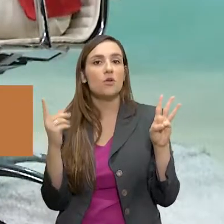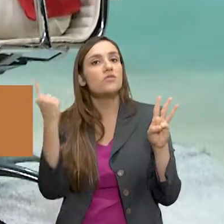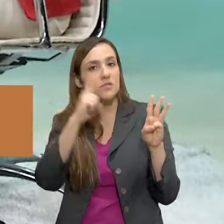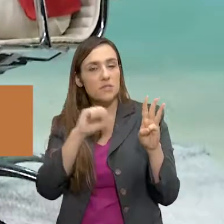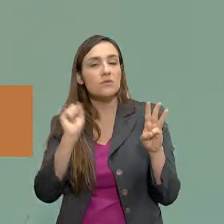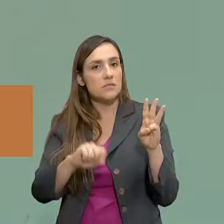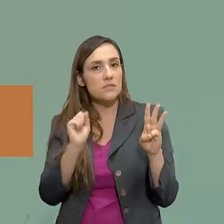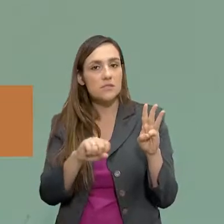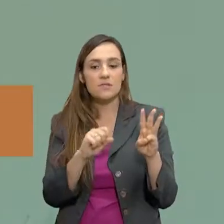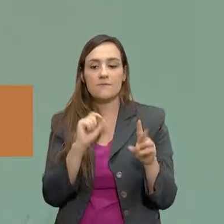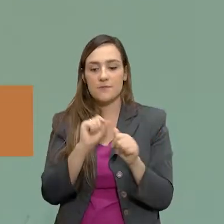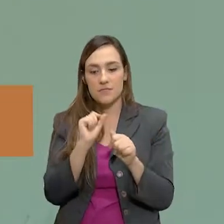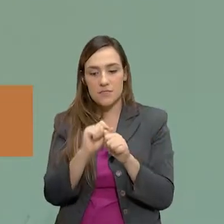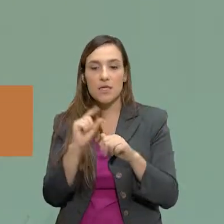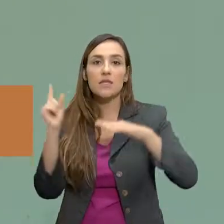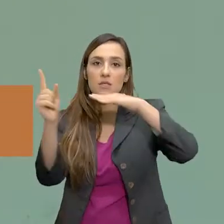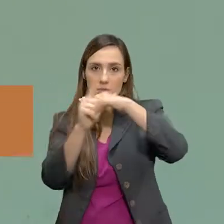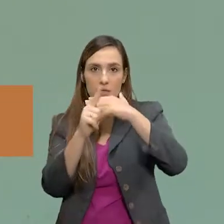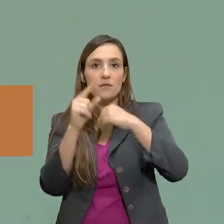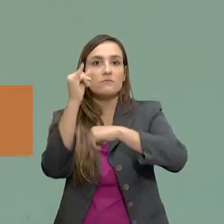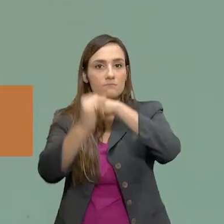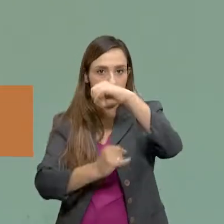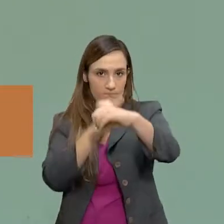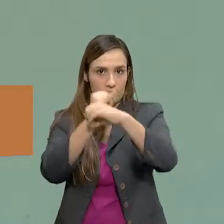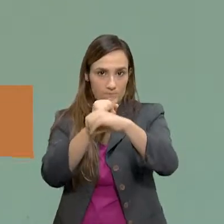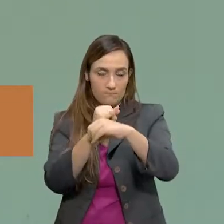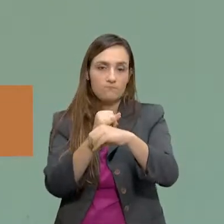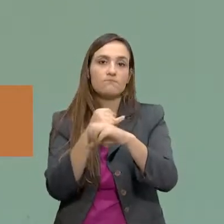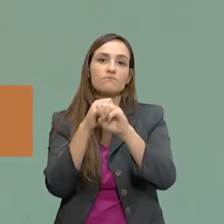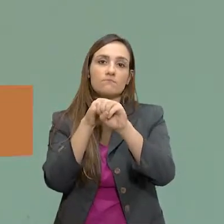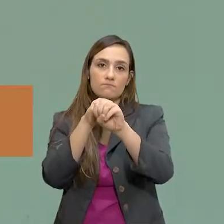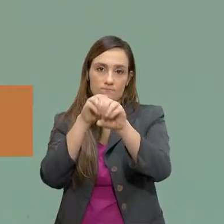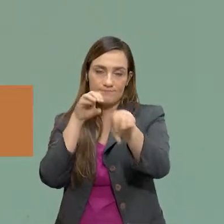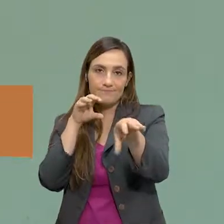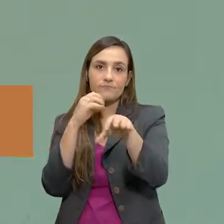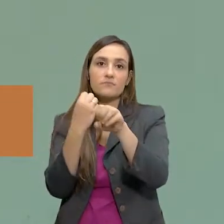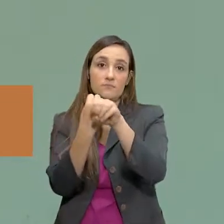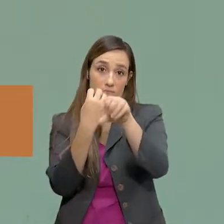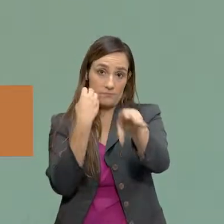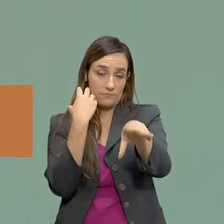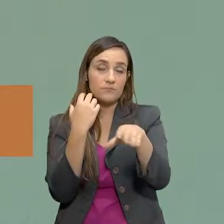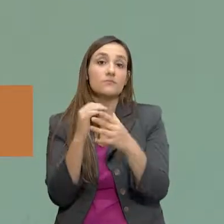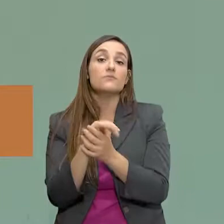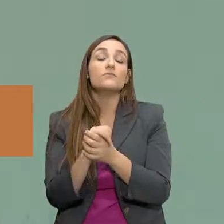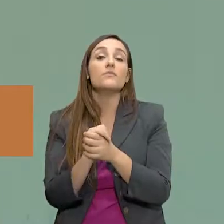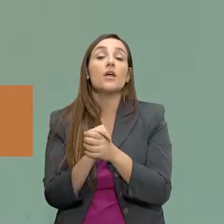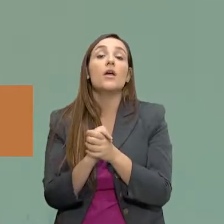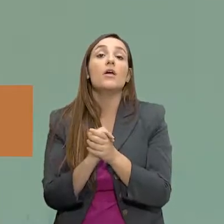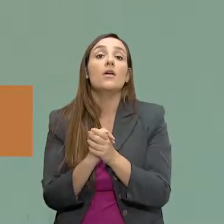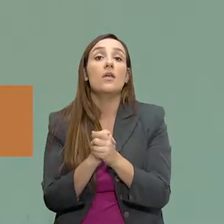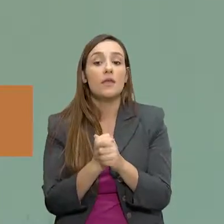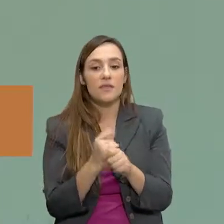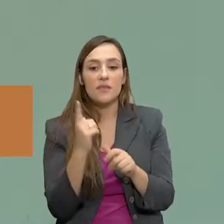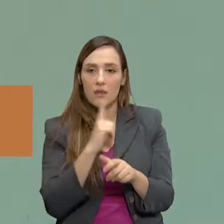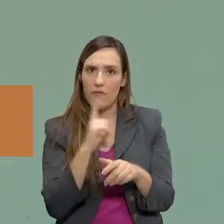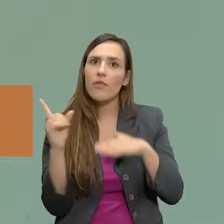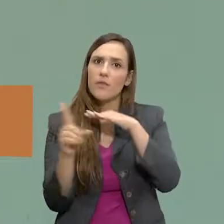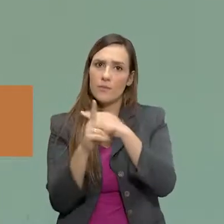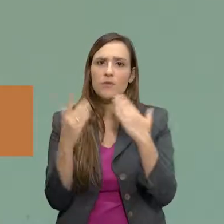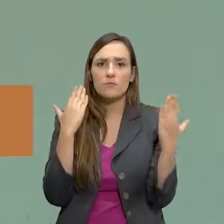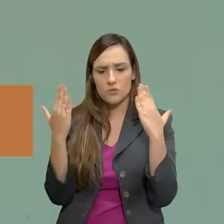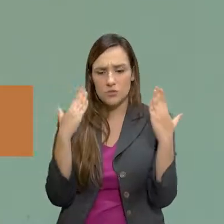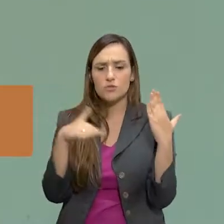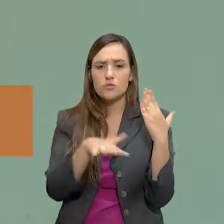Defensoria Pública. Nós continuamos fazendo o atendimento remoto também com a nossa equipe psicossocial, e isso foi